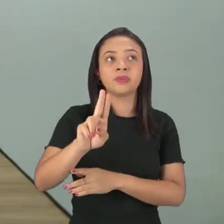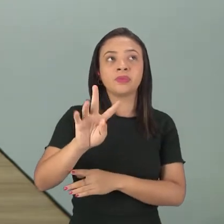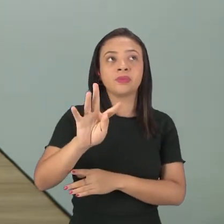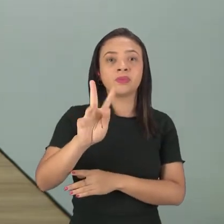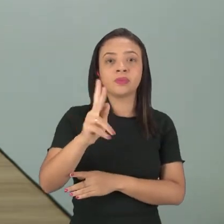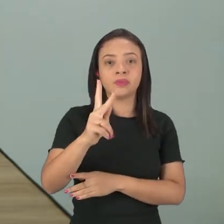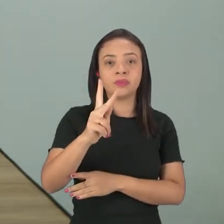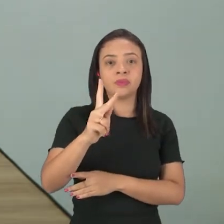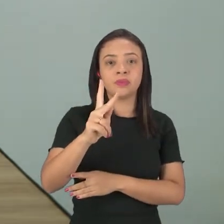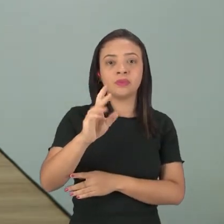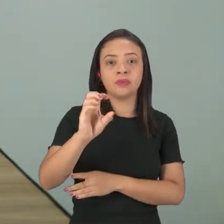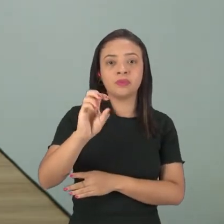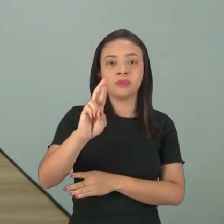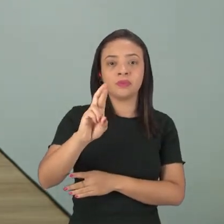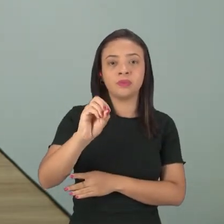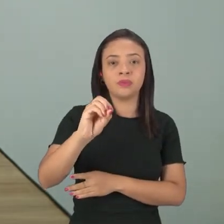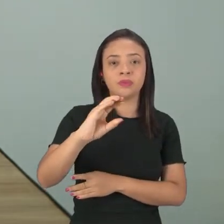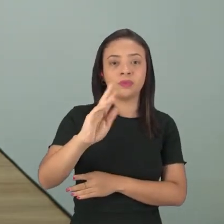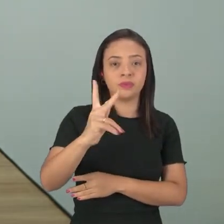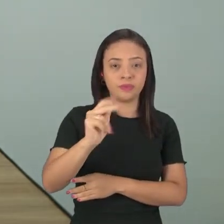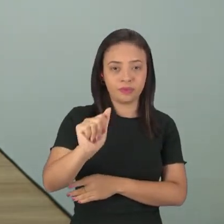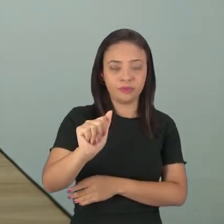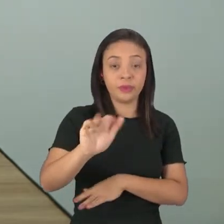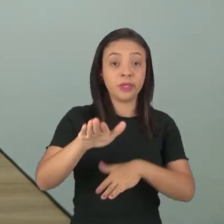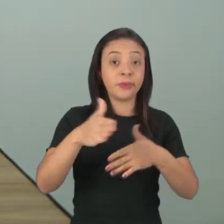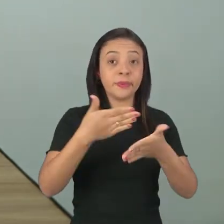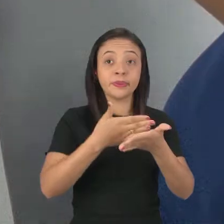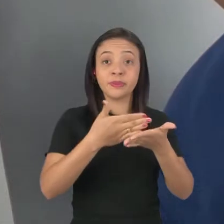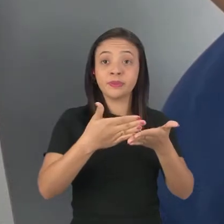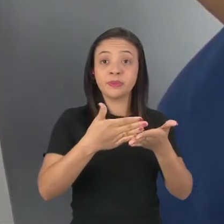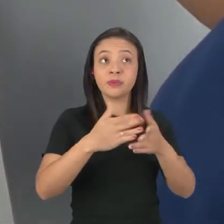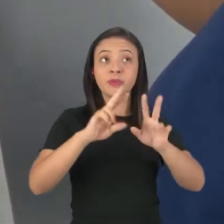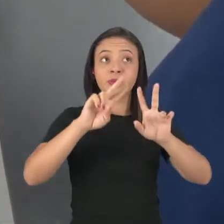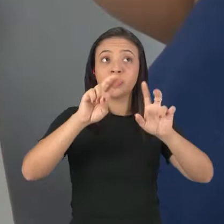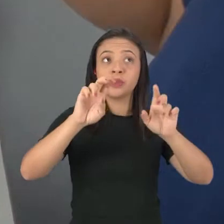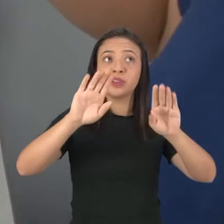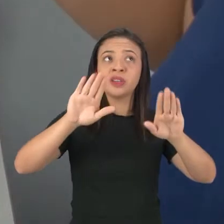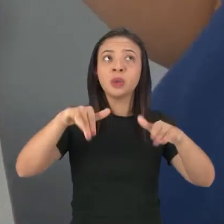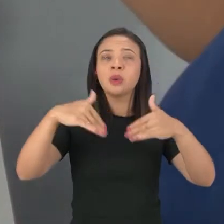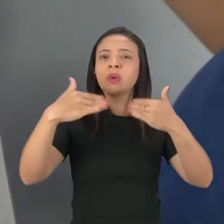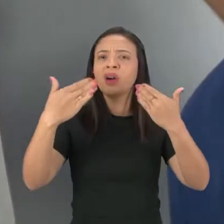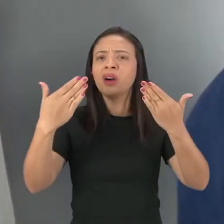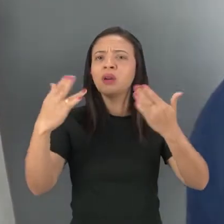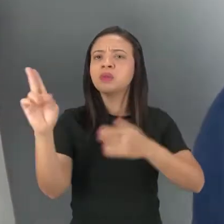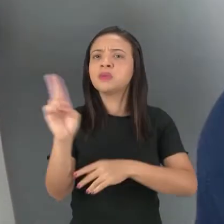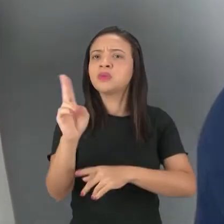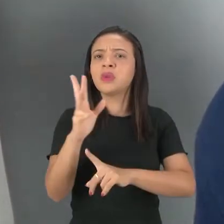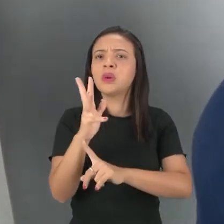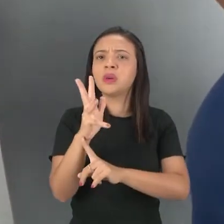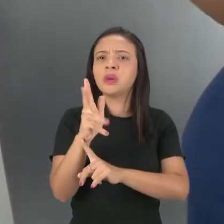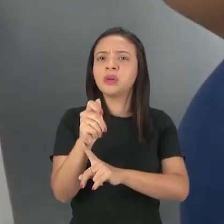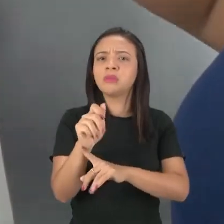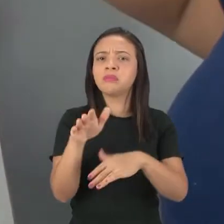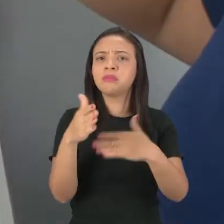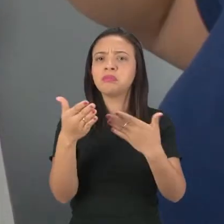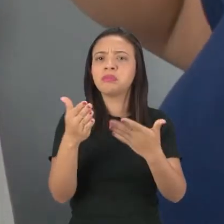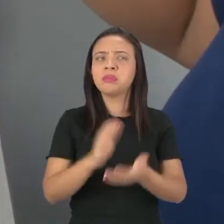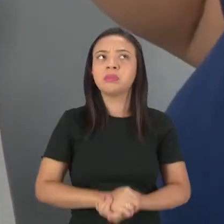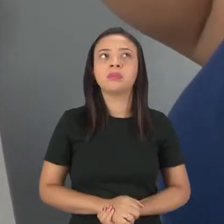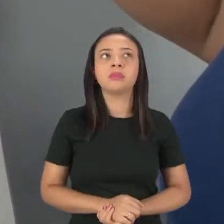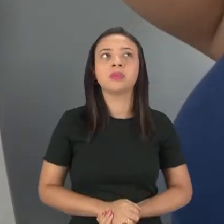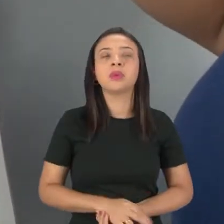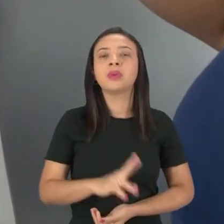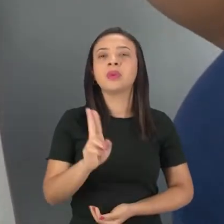lá para começarmos E qual é o título o nome desta fábula já